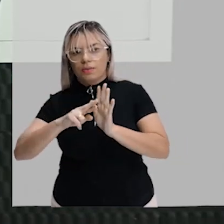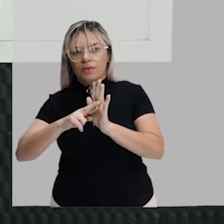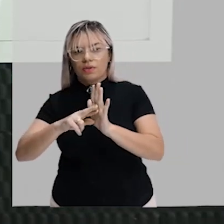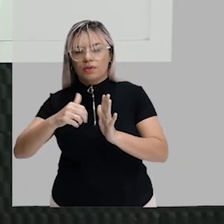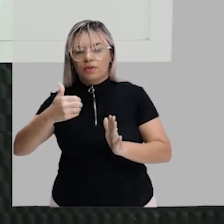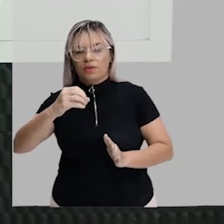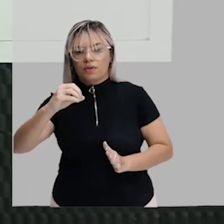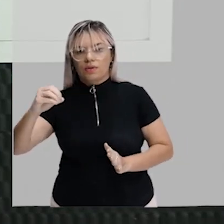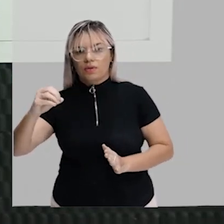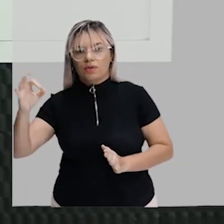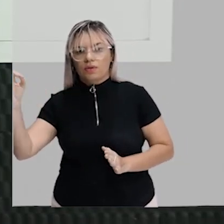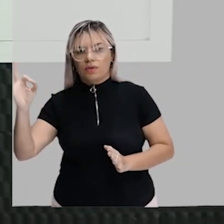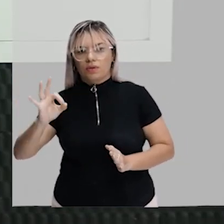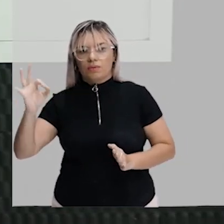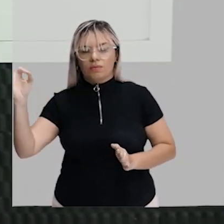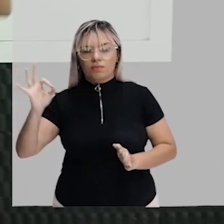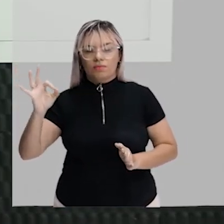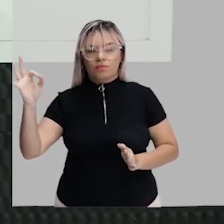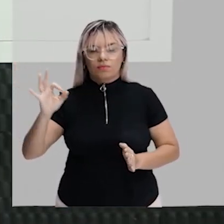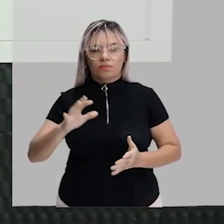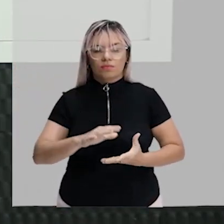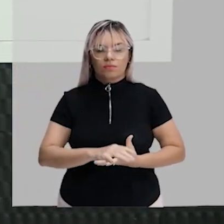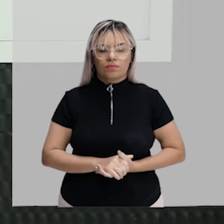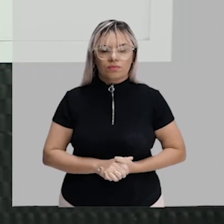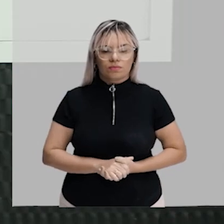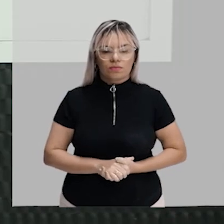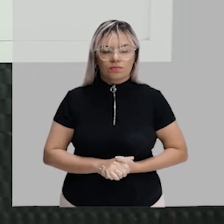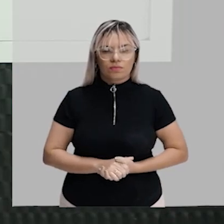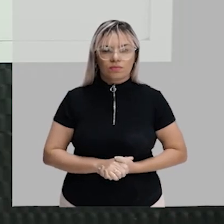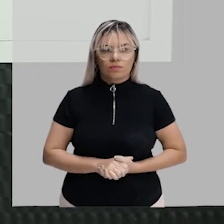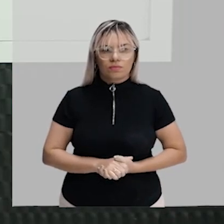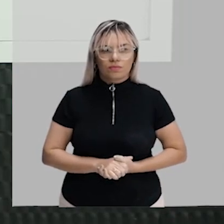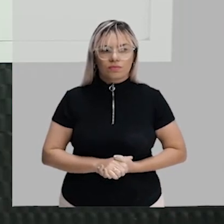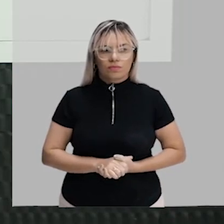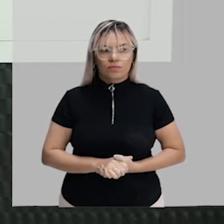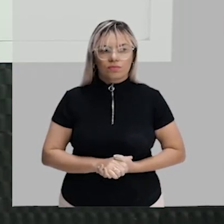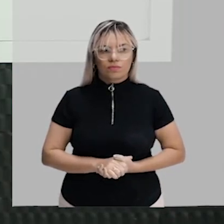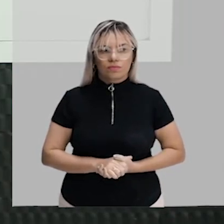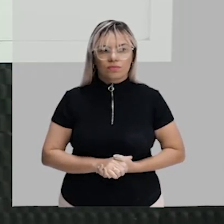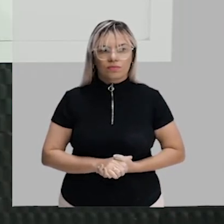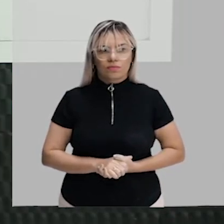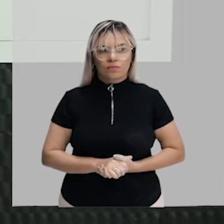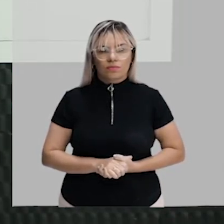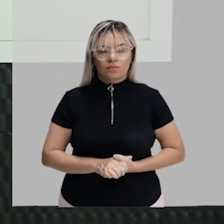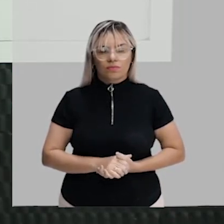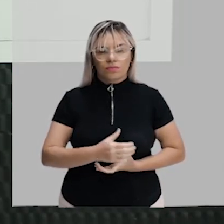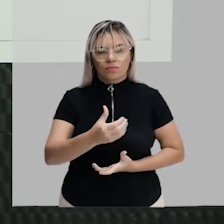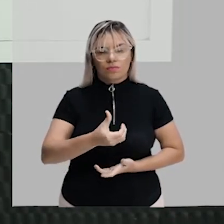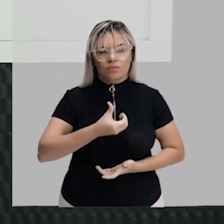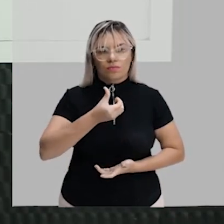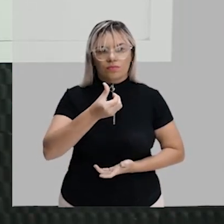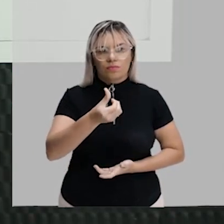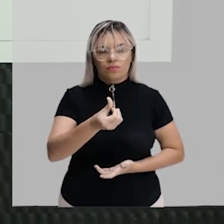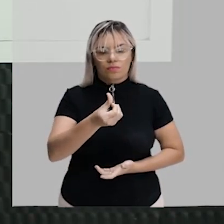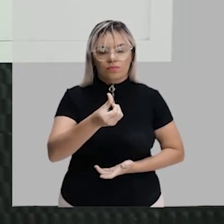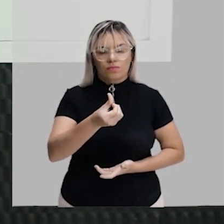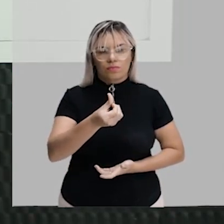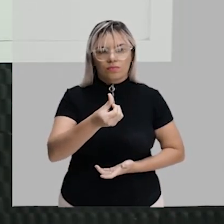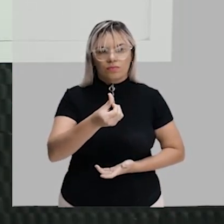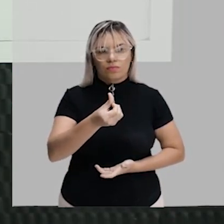2,4 de sódio representa 100%. Tá? E esses 6